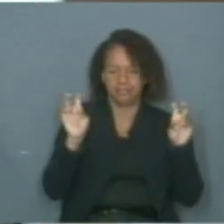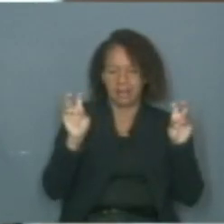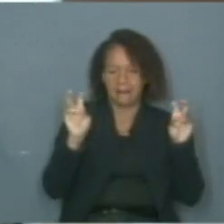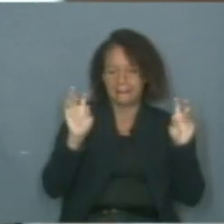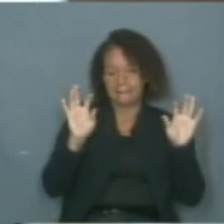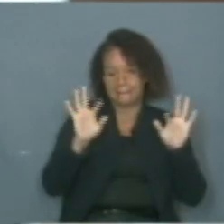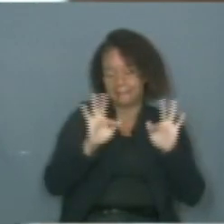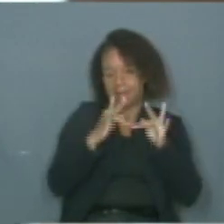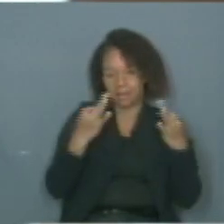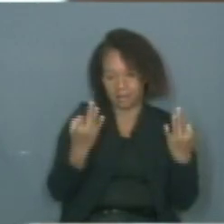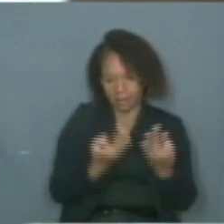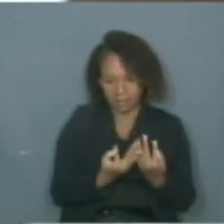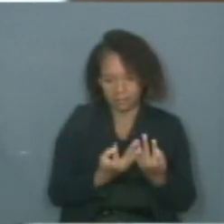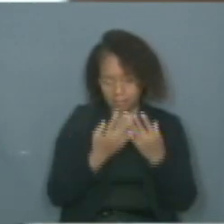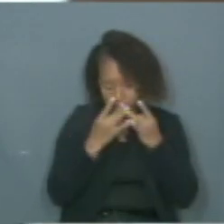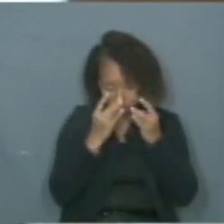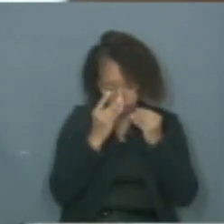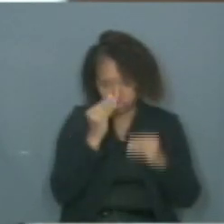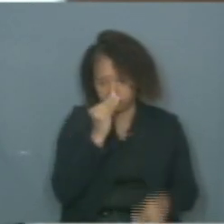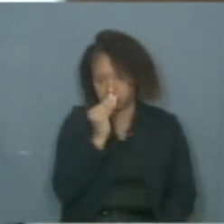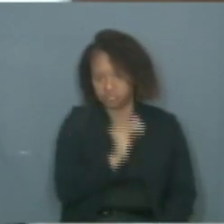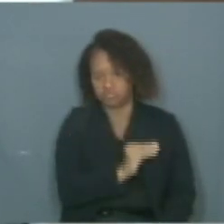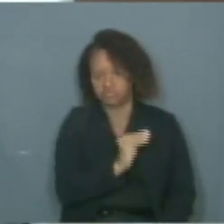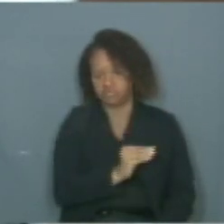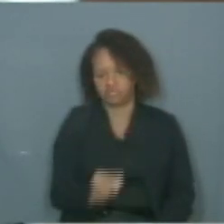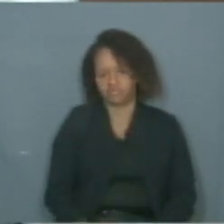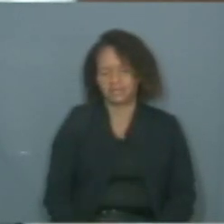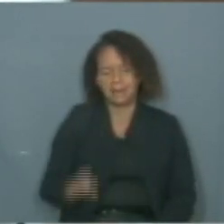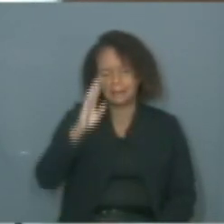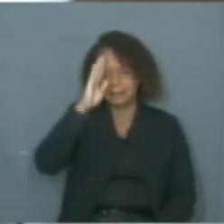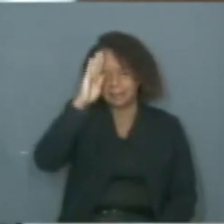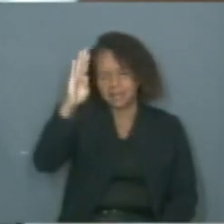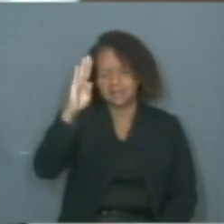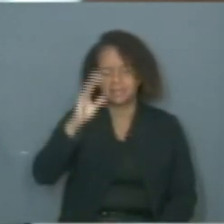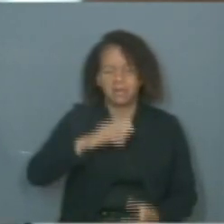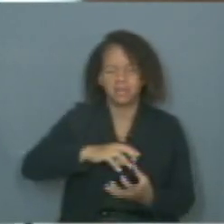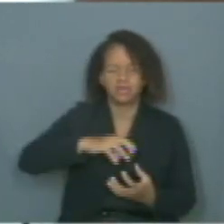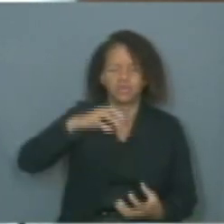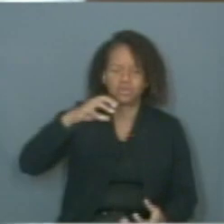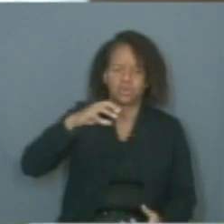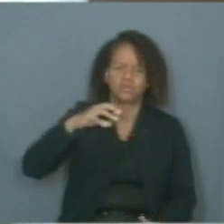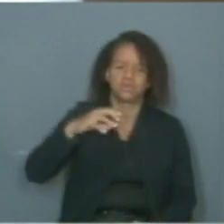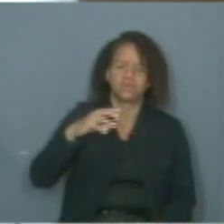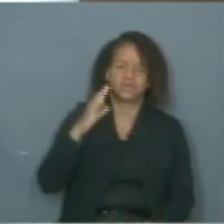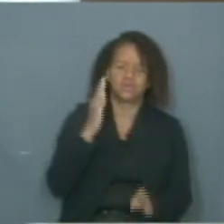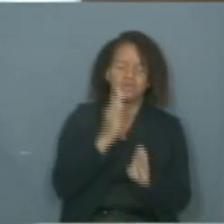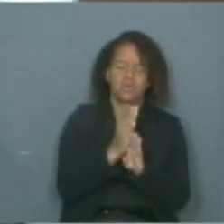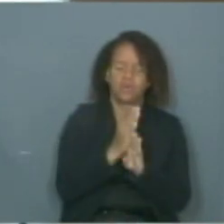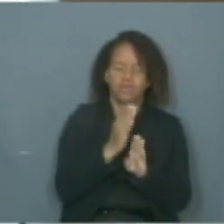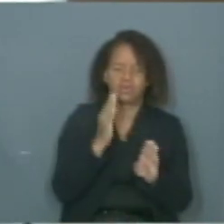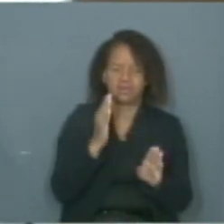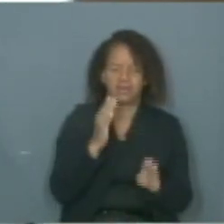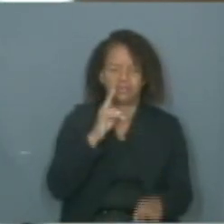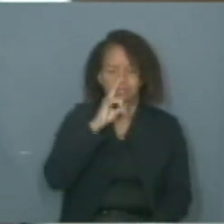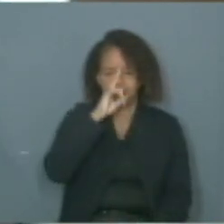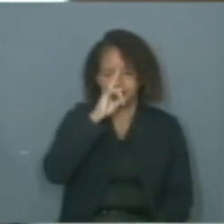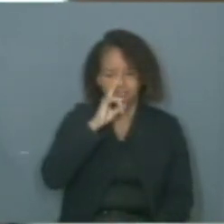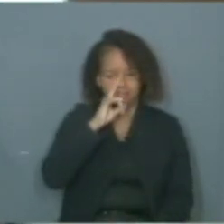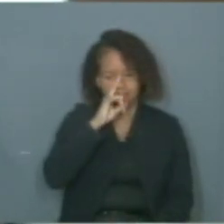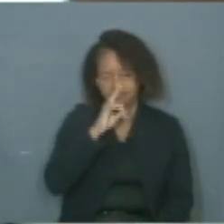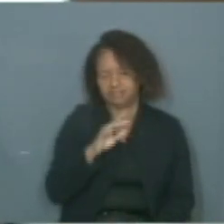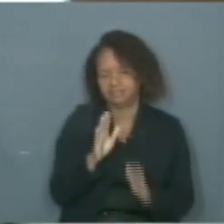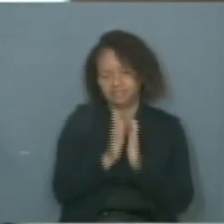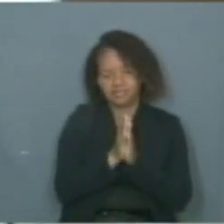parentes, de forma descartáveis. Principalmente idosos que se encontram em situação de